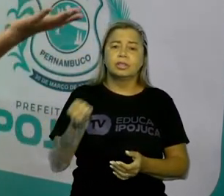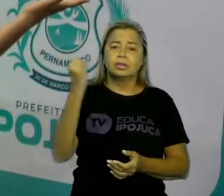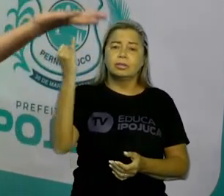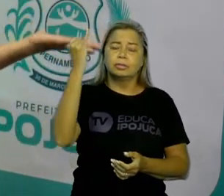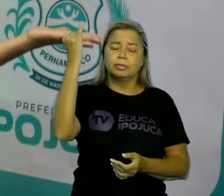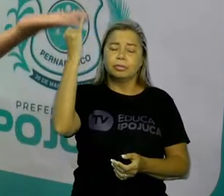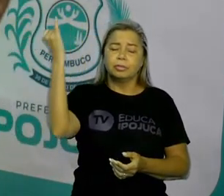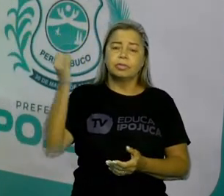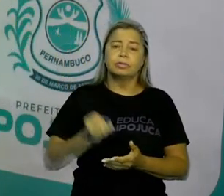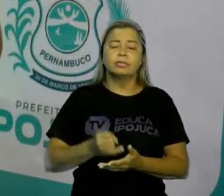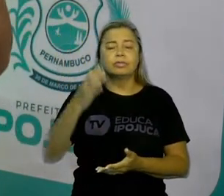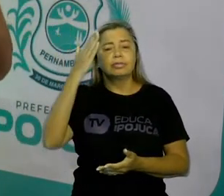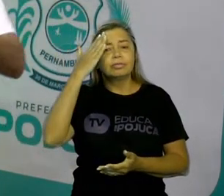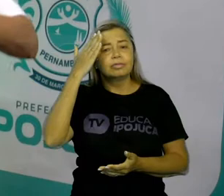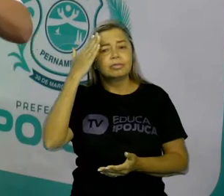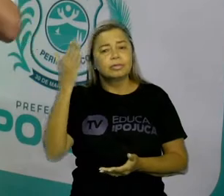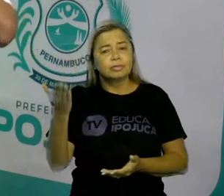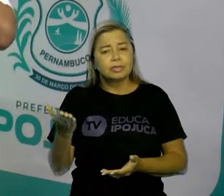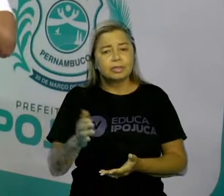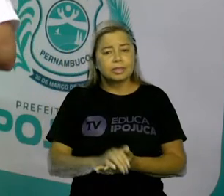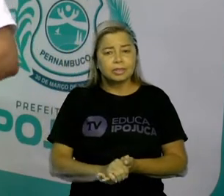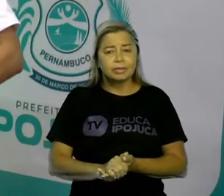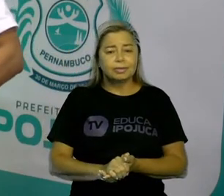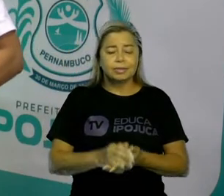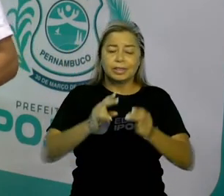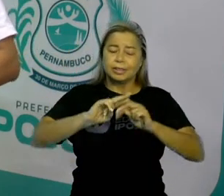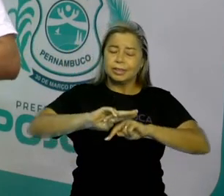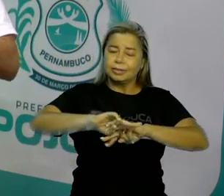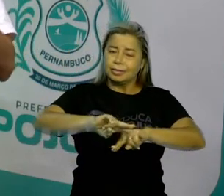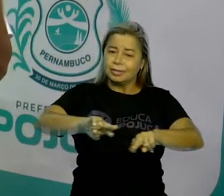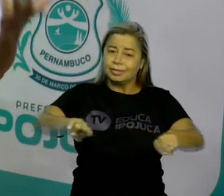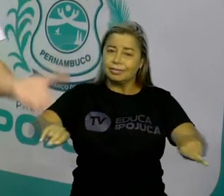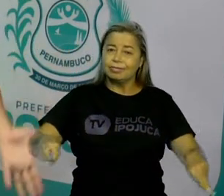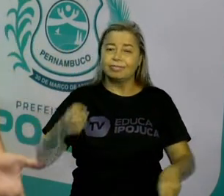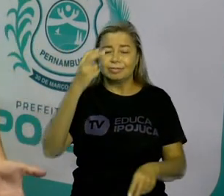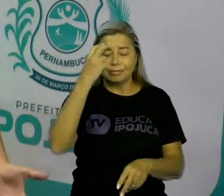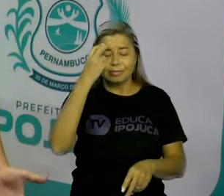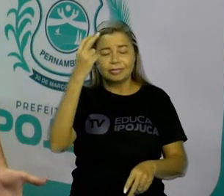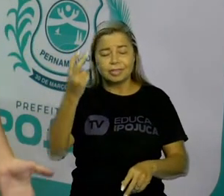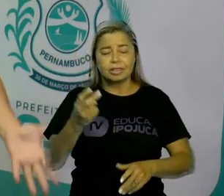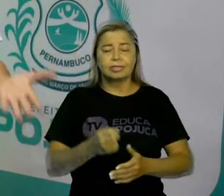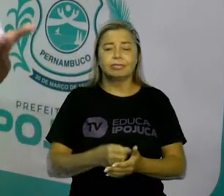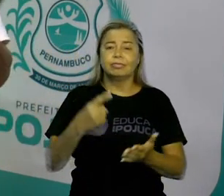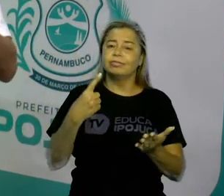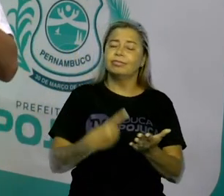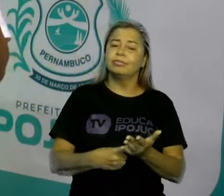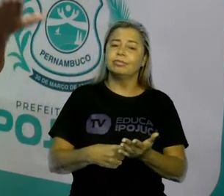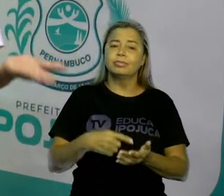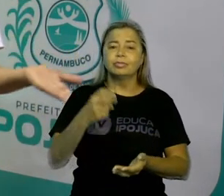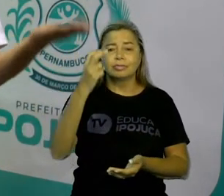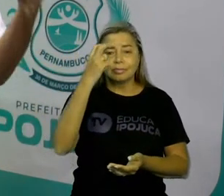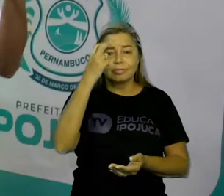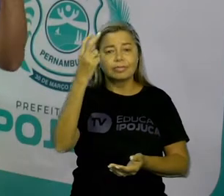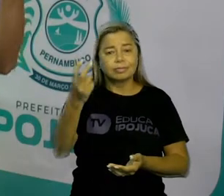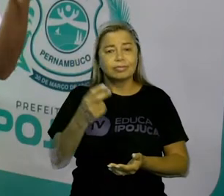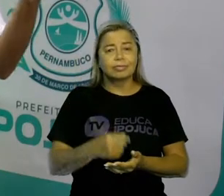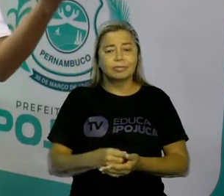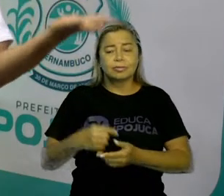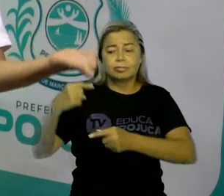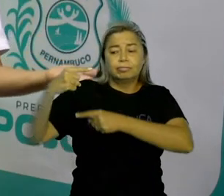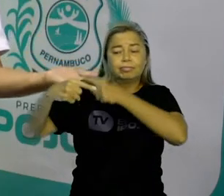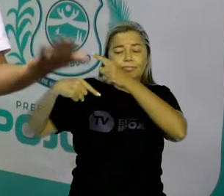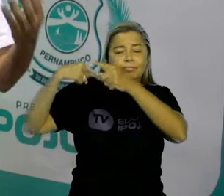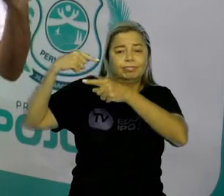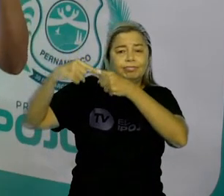gente entender tanto que é diversidade cultural como traços culturais que vão passando de geração